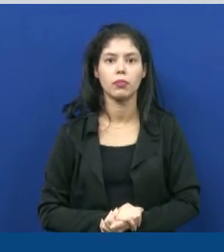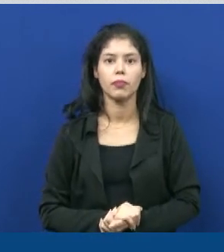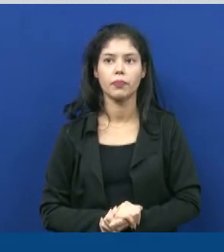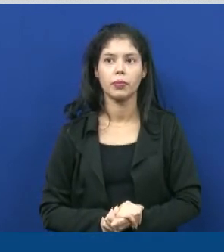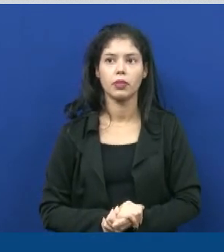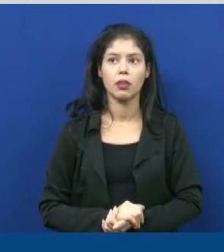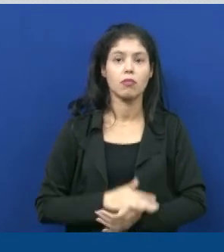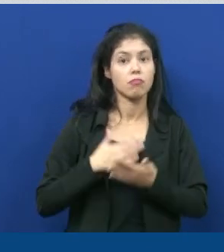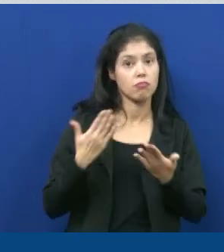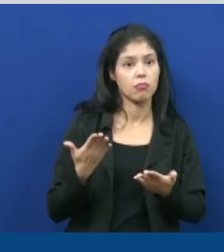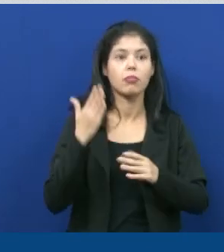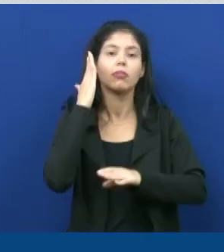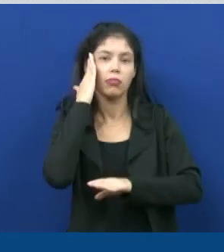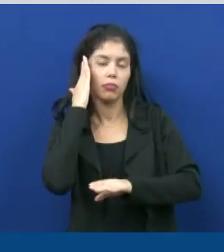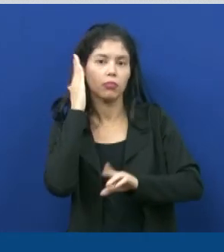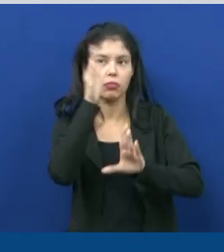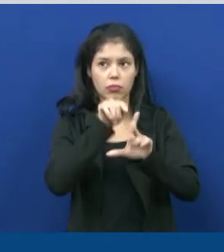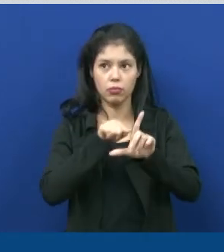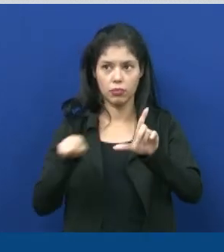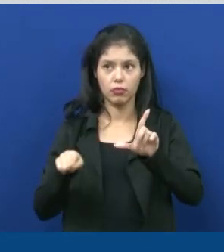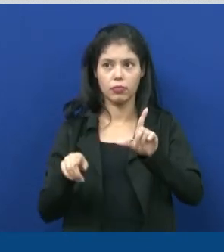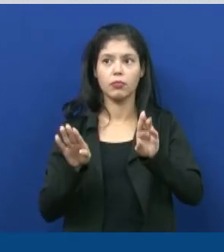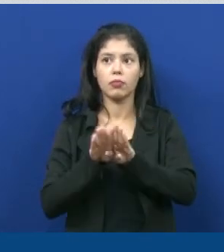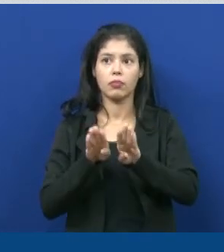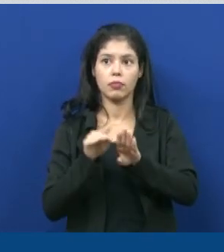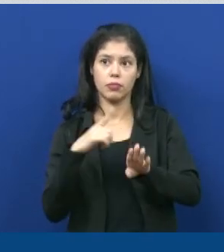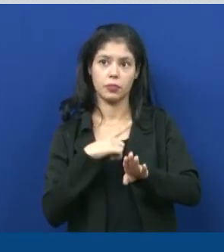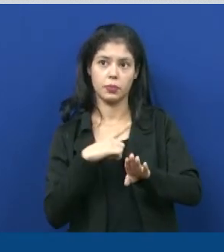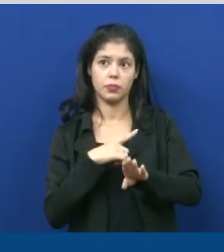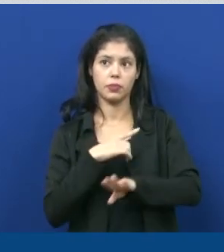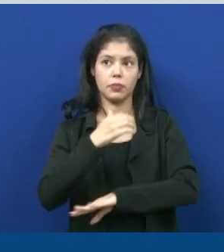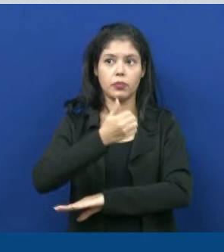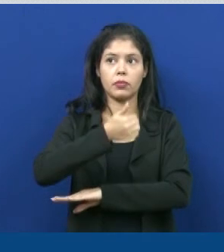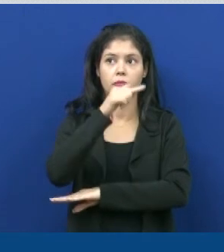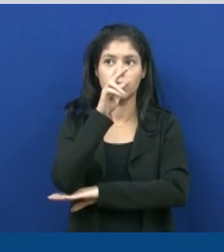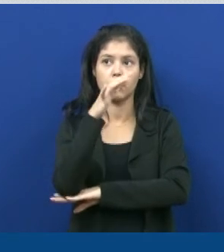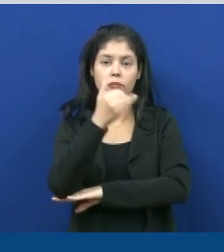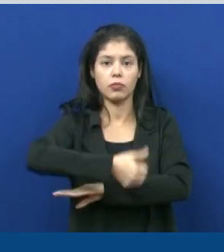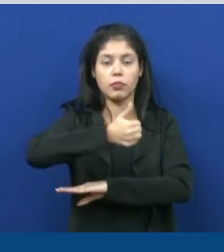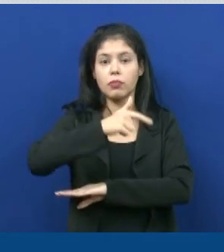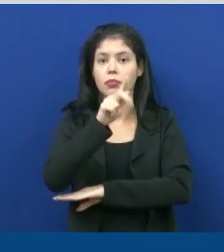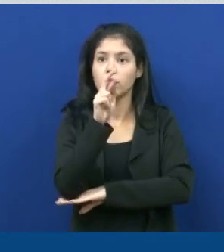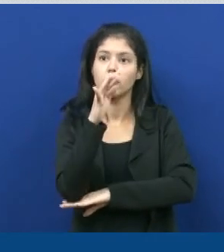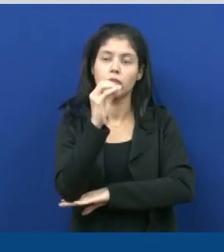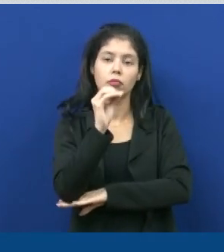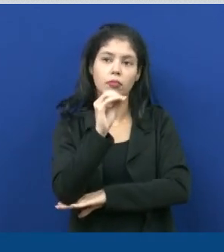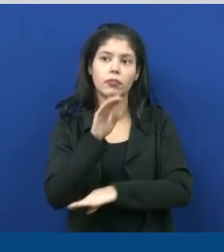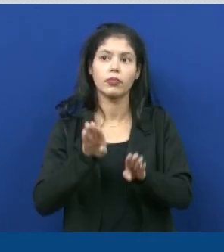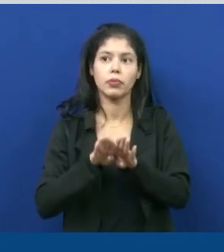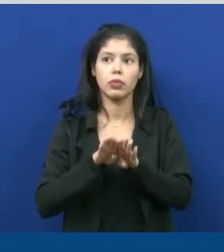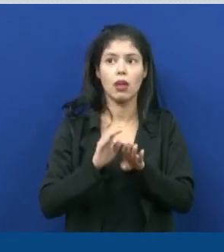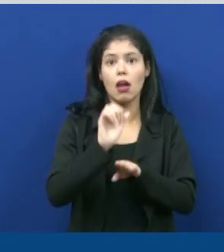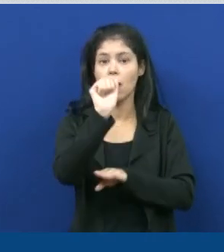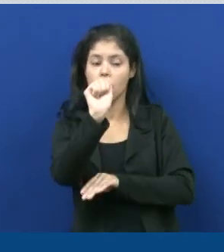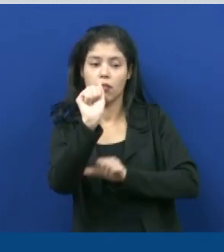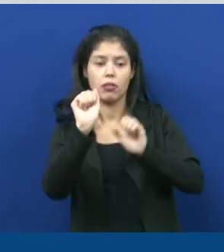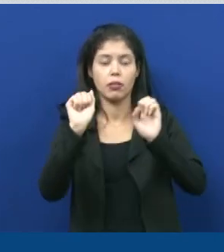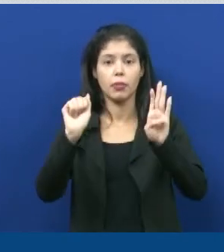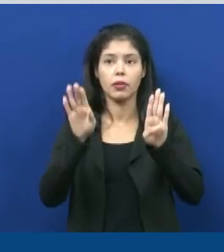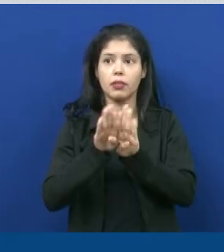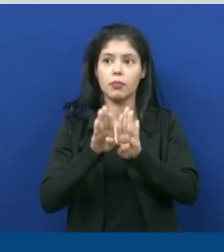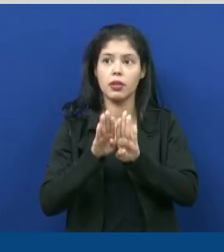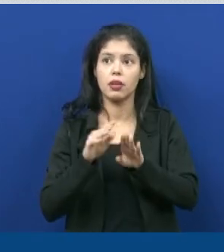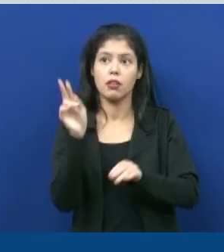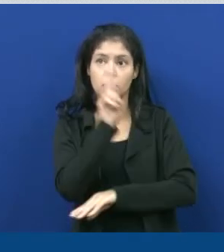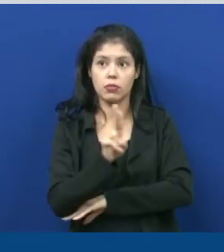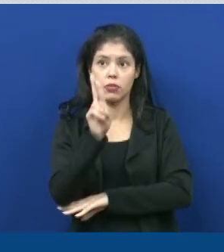Para melhor compreender os gráficos de uma função do primeiro grau e as funcionalidades dos termos a e b, usaremos o software